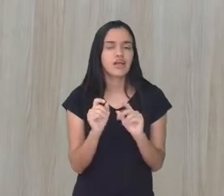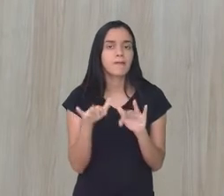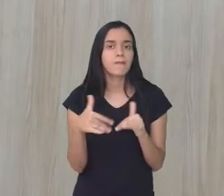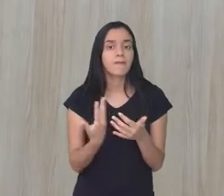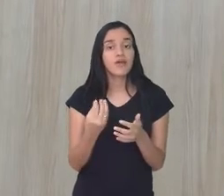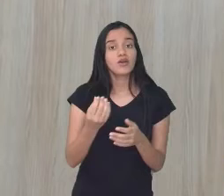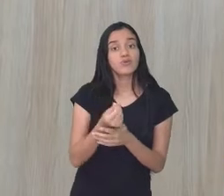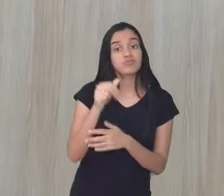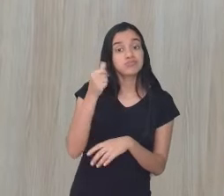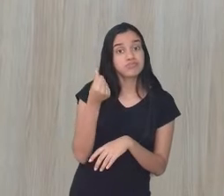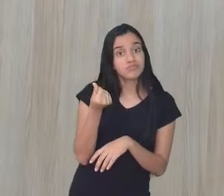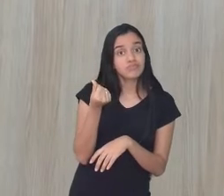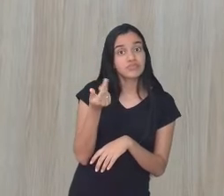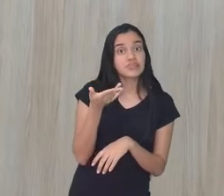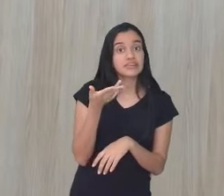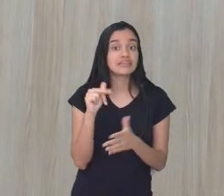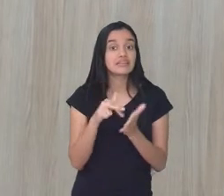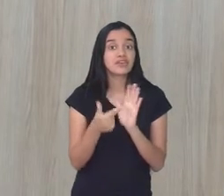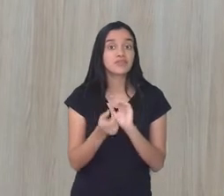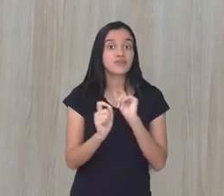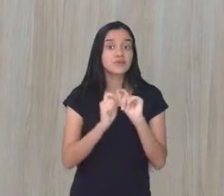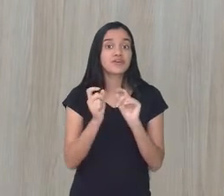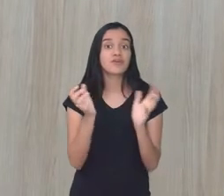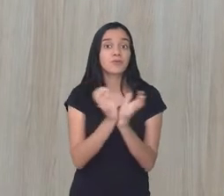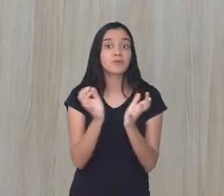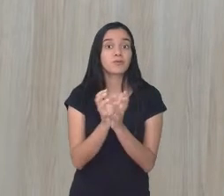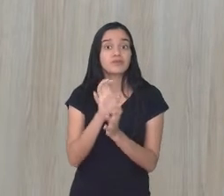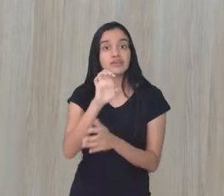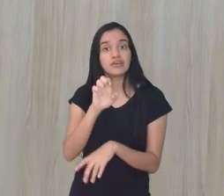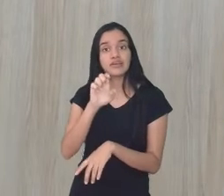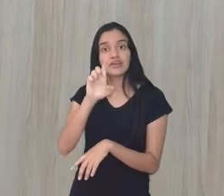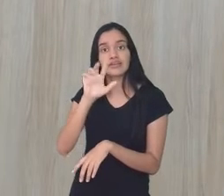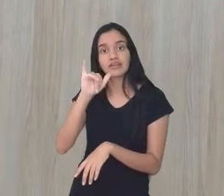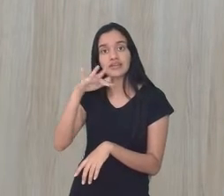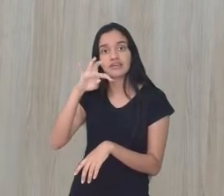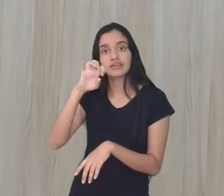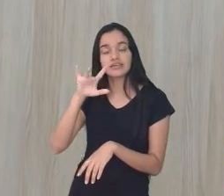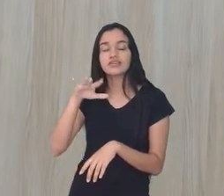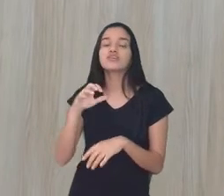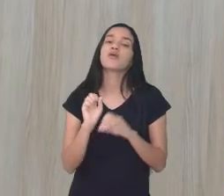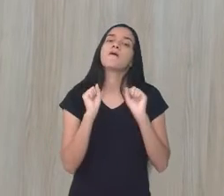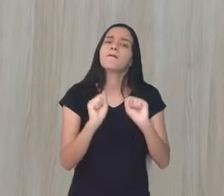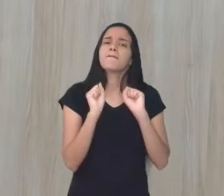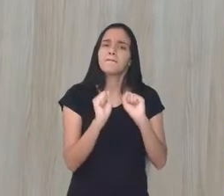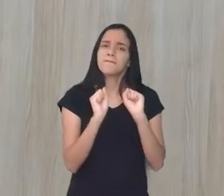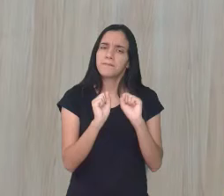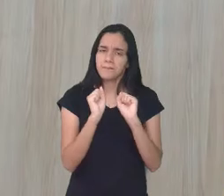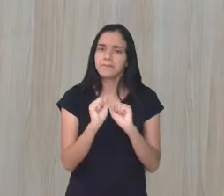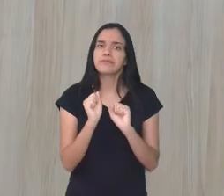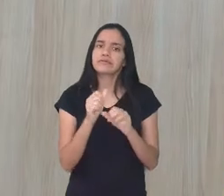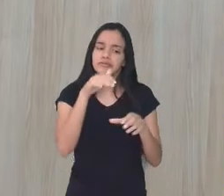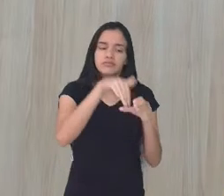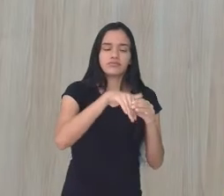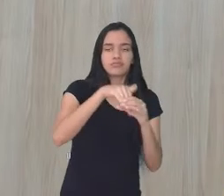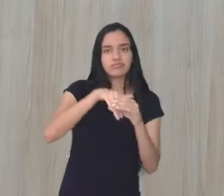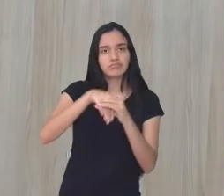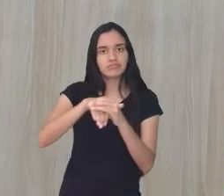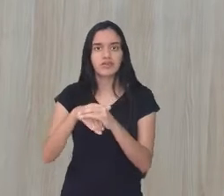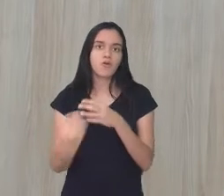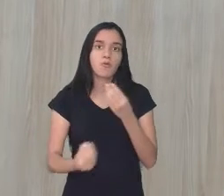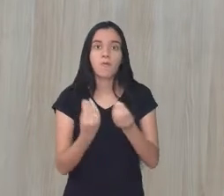condição financeira, ou seja, a elite. Né? Só a elite poderia, era esses que eles entendiam